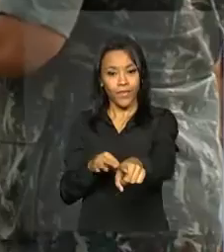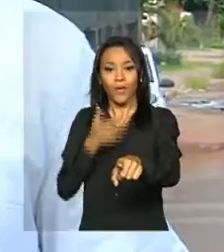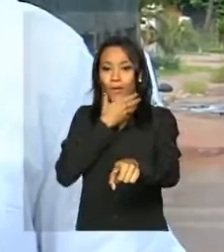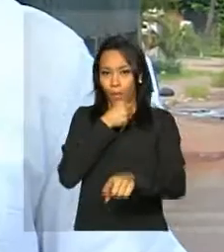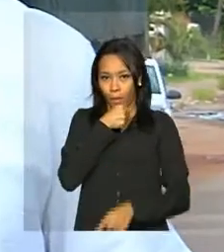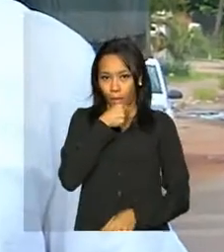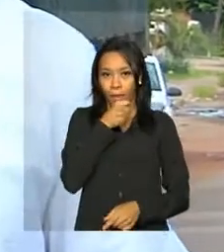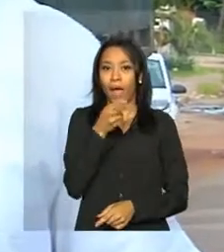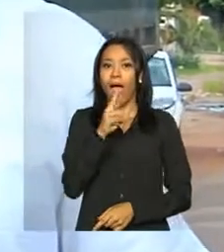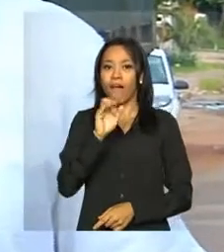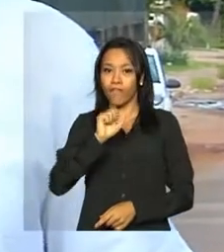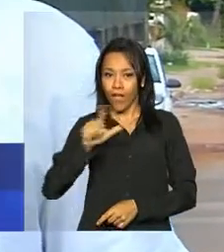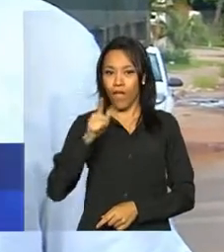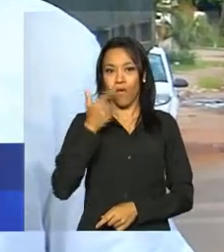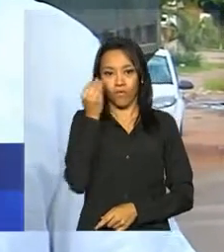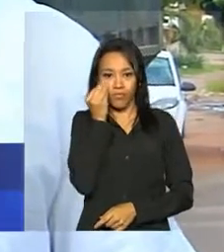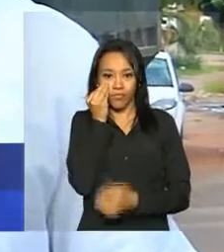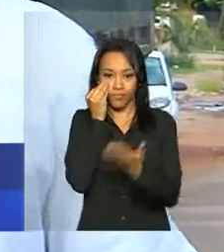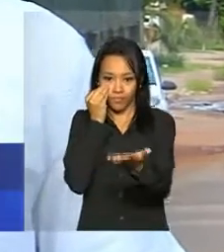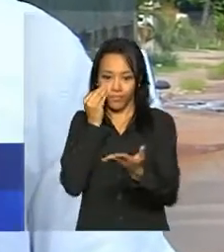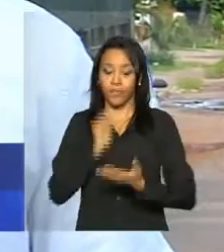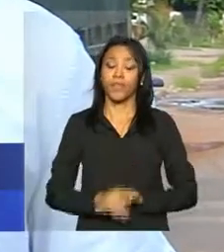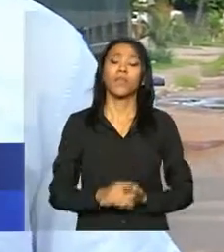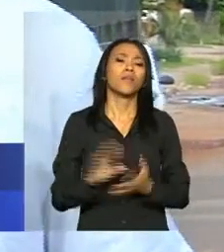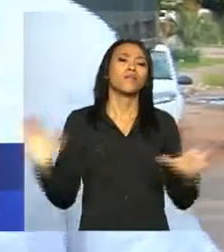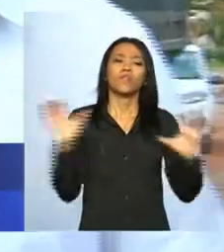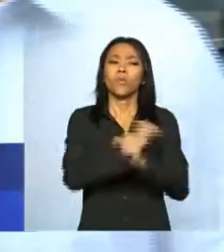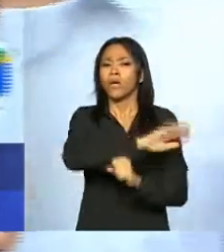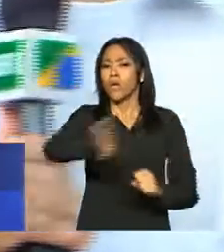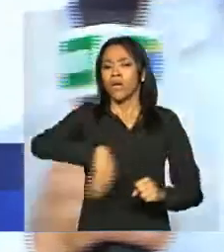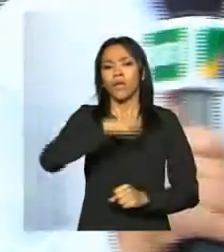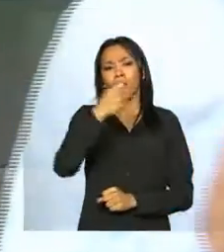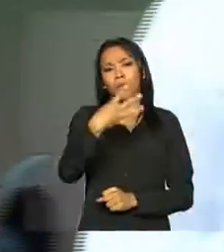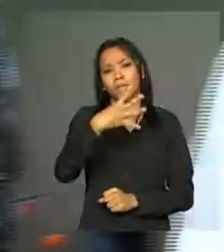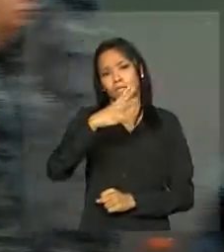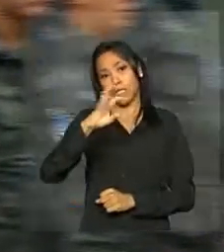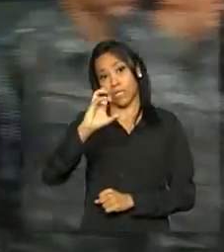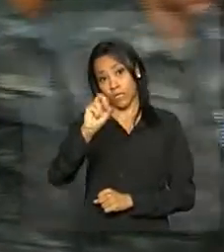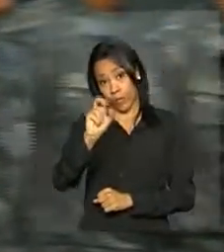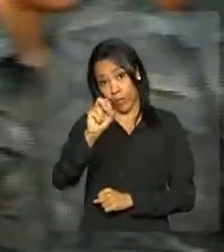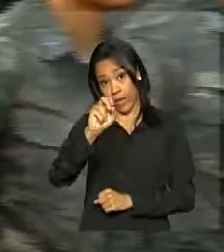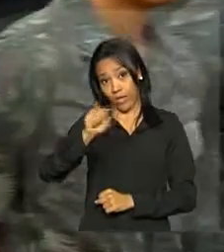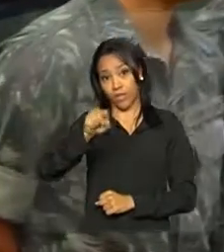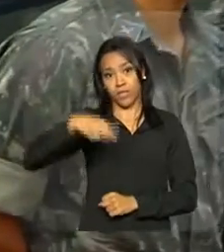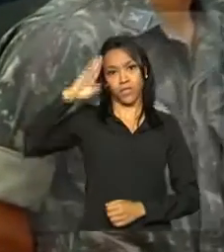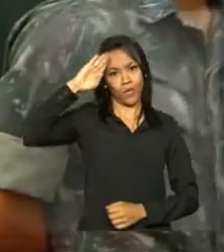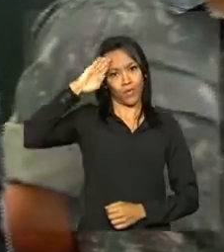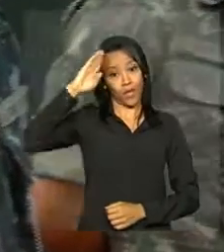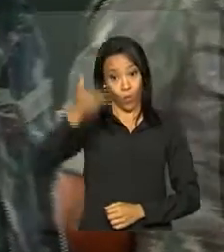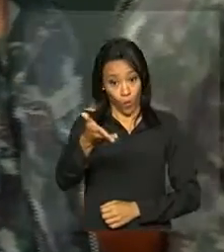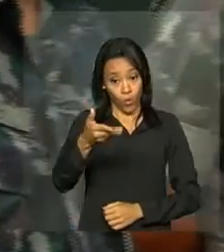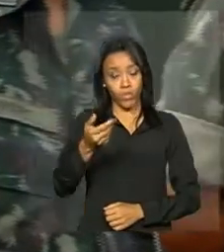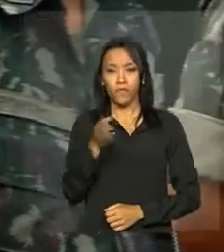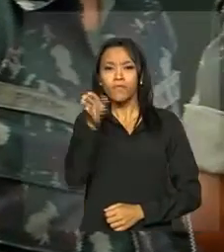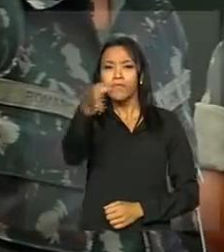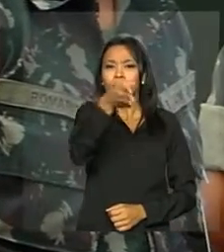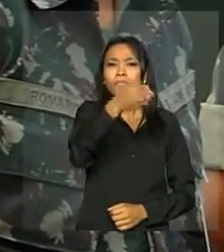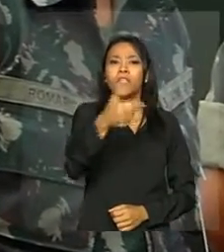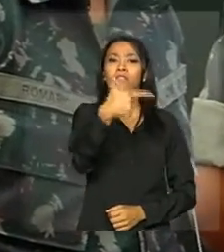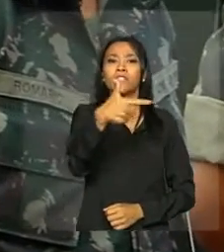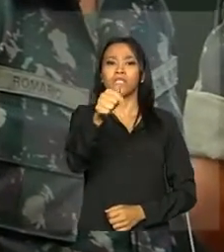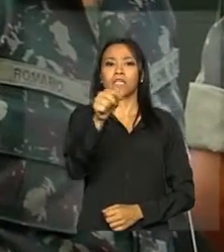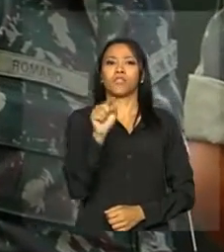acompanhou a mobilização aqui em taguatinga conta com 400 soldados e 500 bombeiros a estimativa é que eles visitem hoje 27 mil